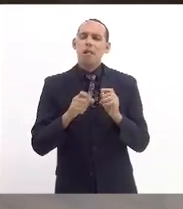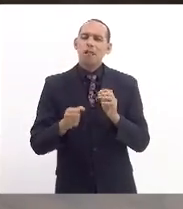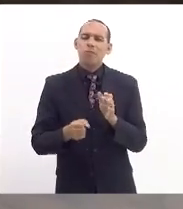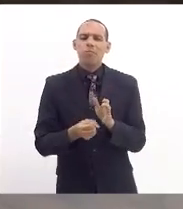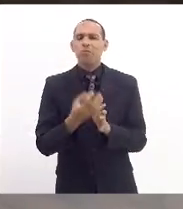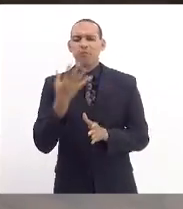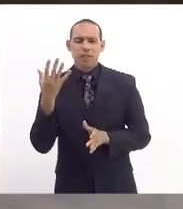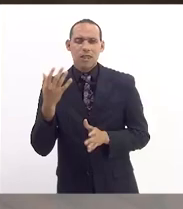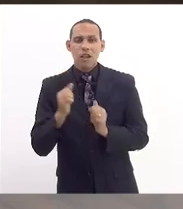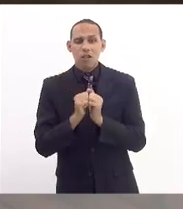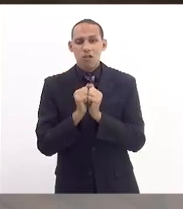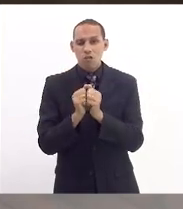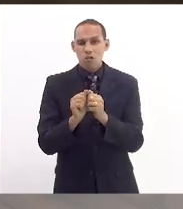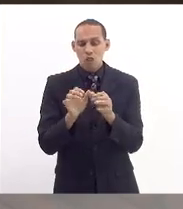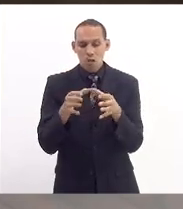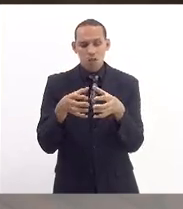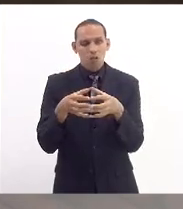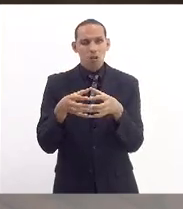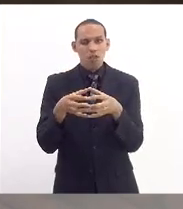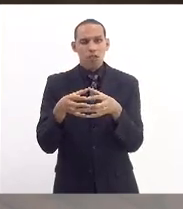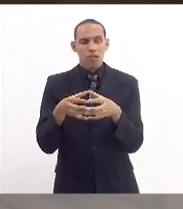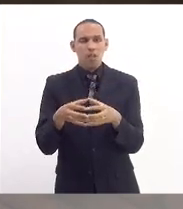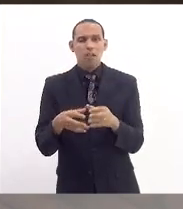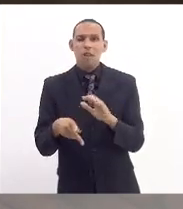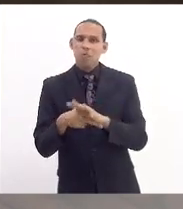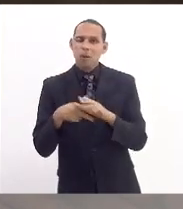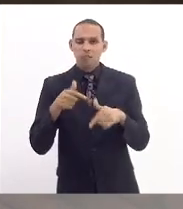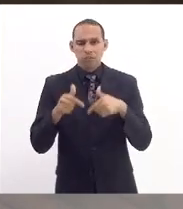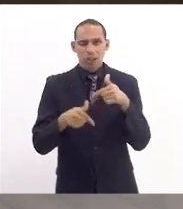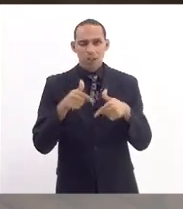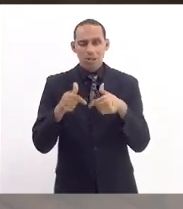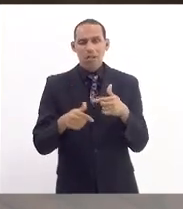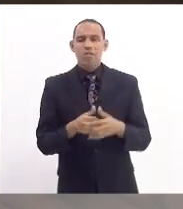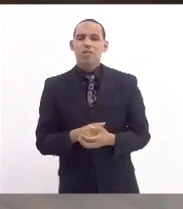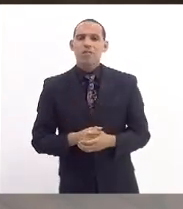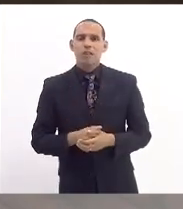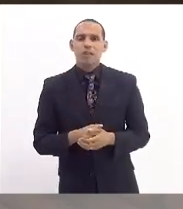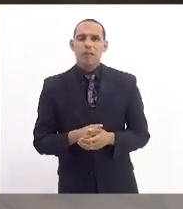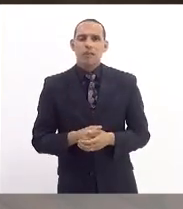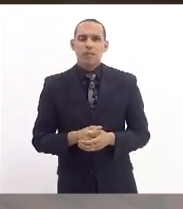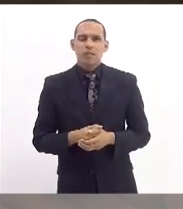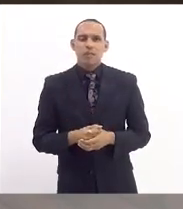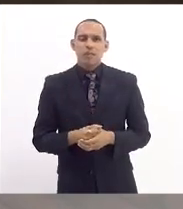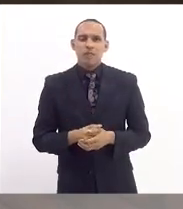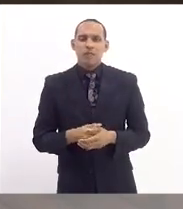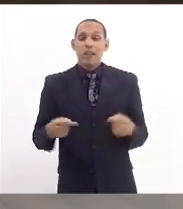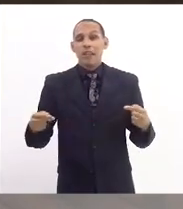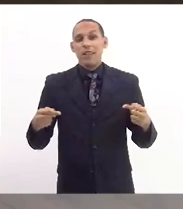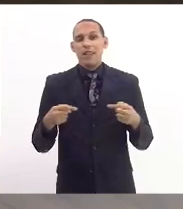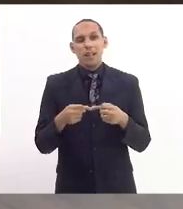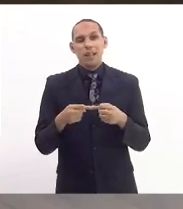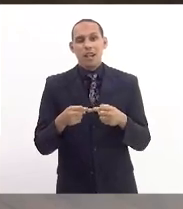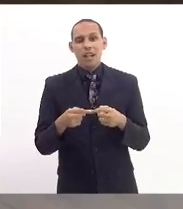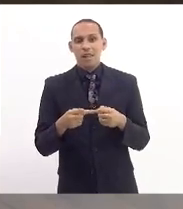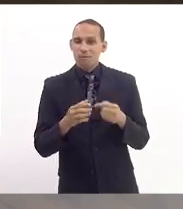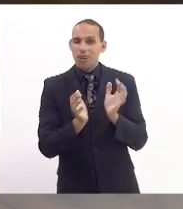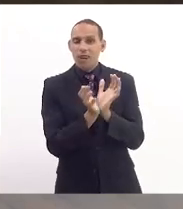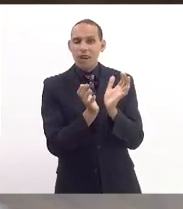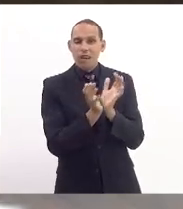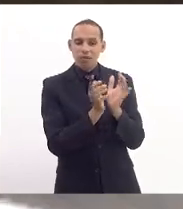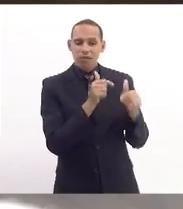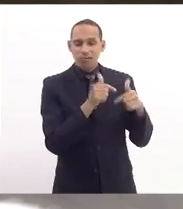com conselho né É do trabalho na categoria dos trabalhadores